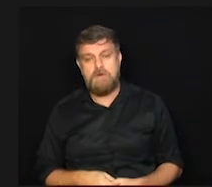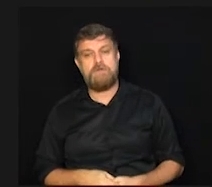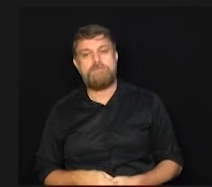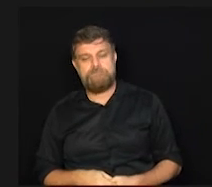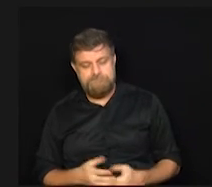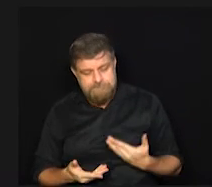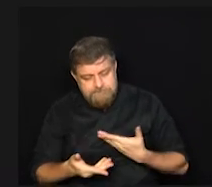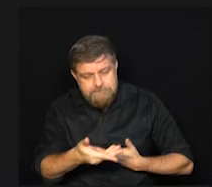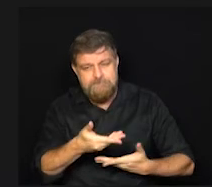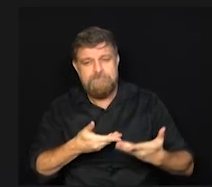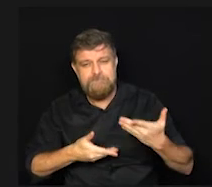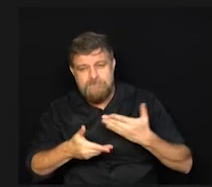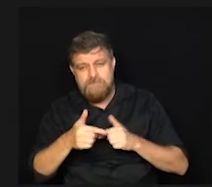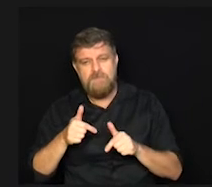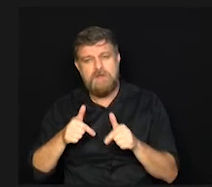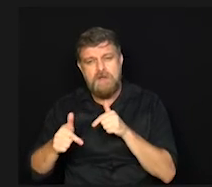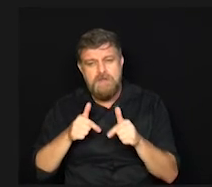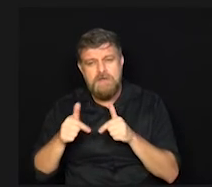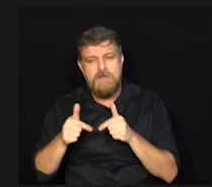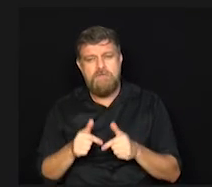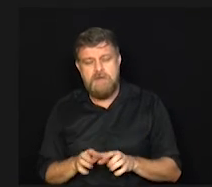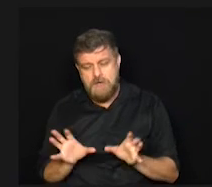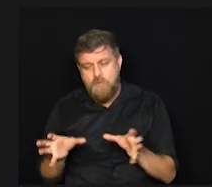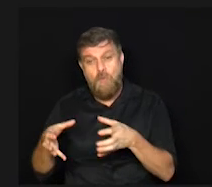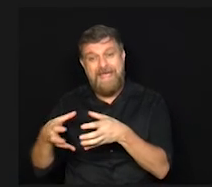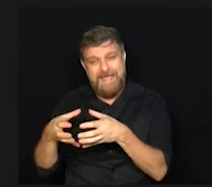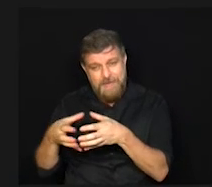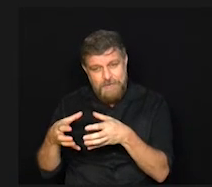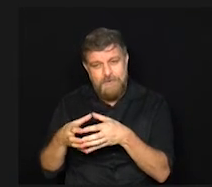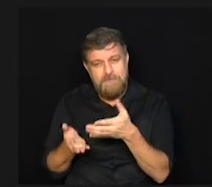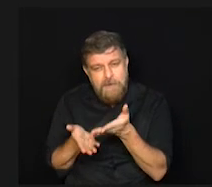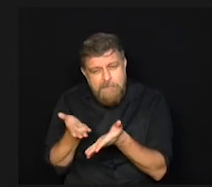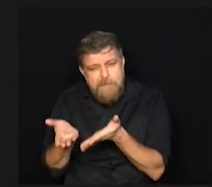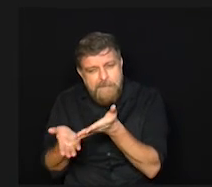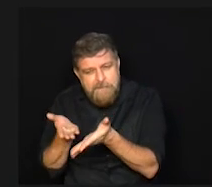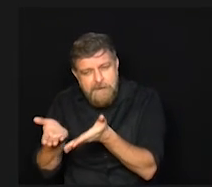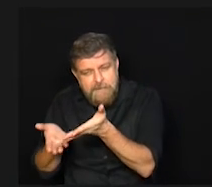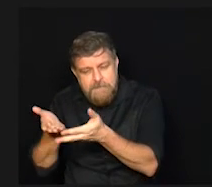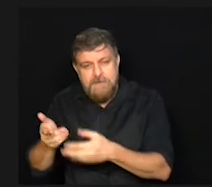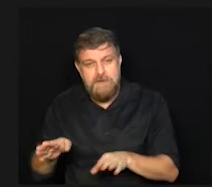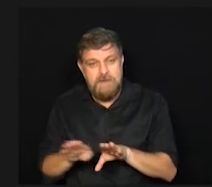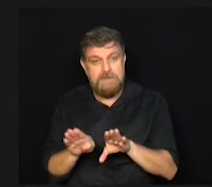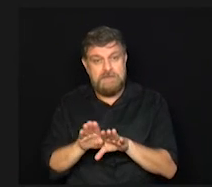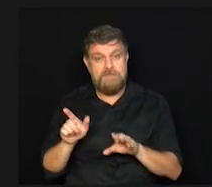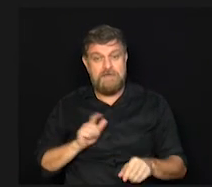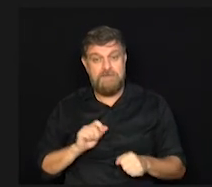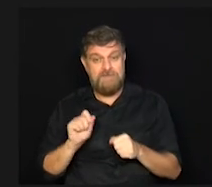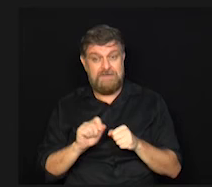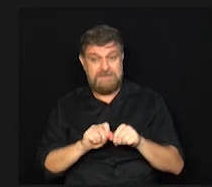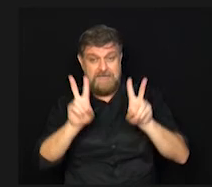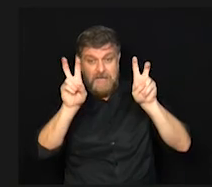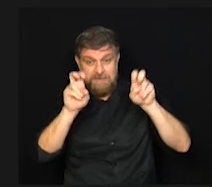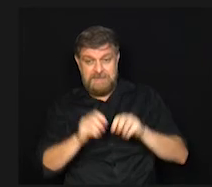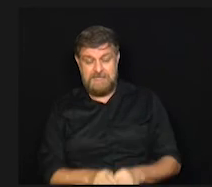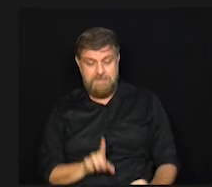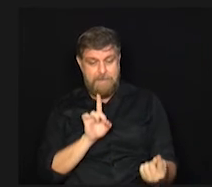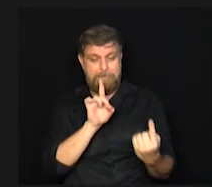para desenvolver o trabalho de terapia em grupo, em equipe, para fazer a abordagem